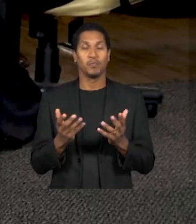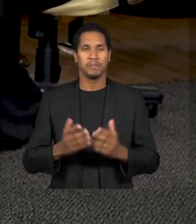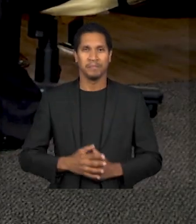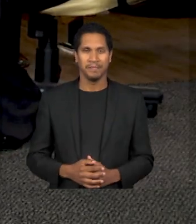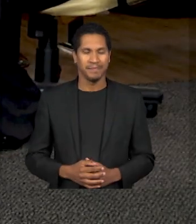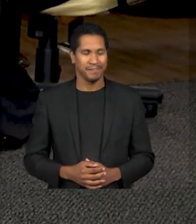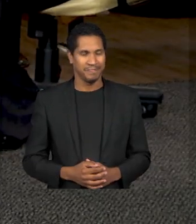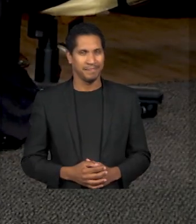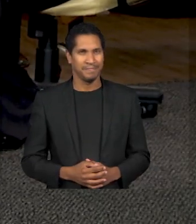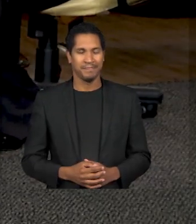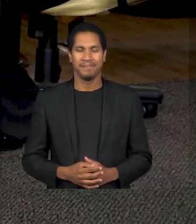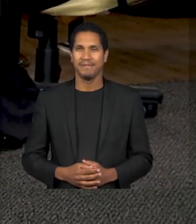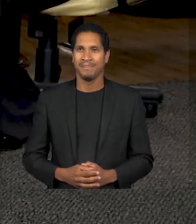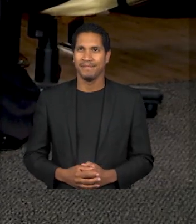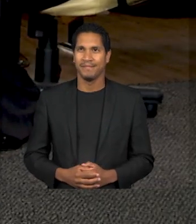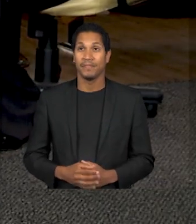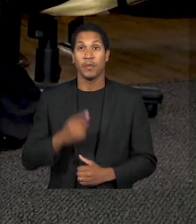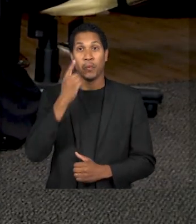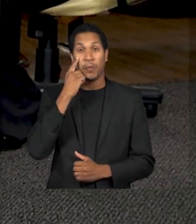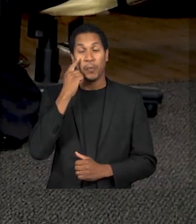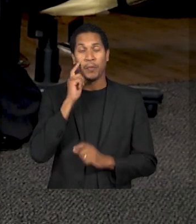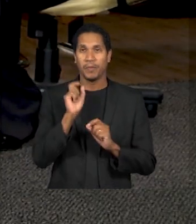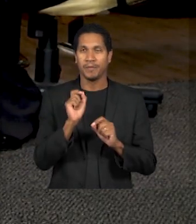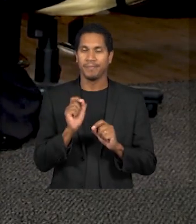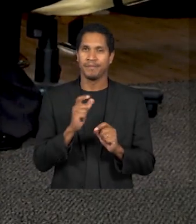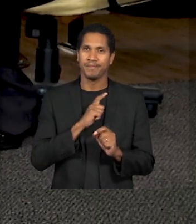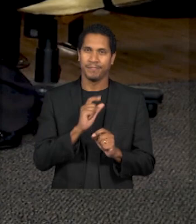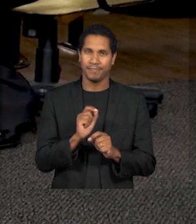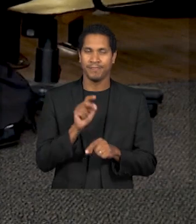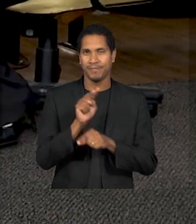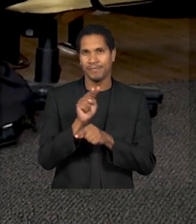Olha, quem cuida na cidade de São